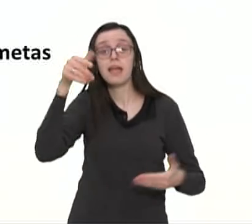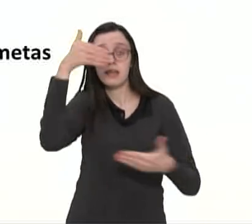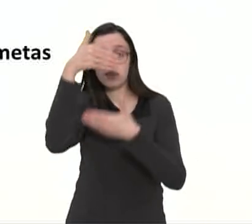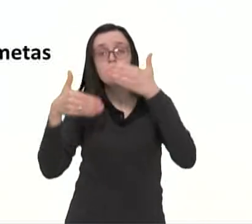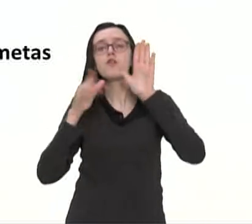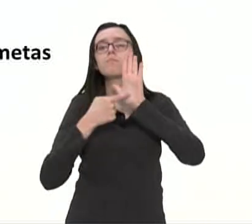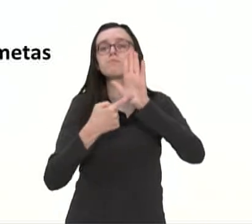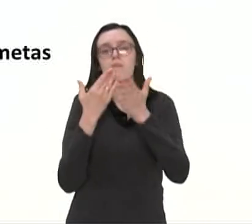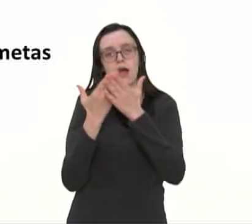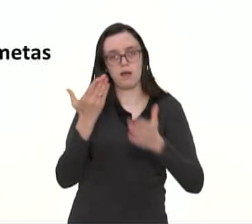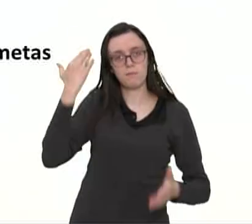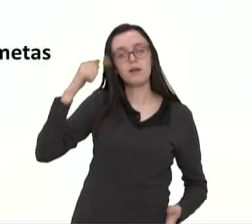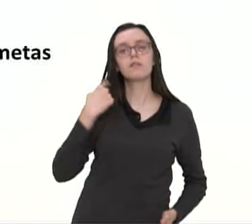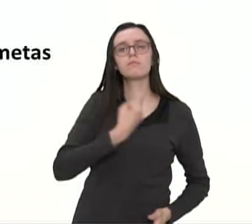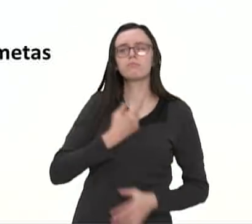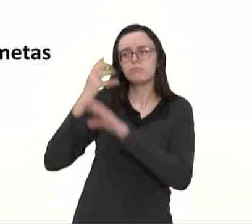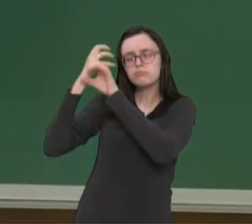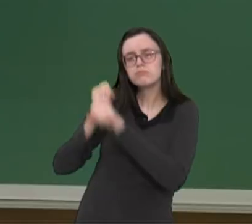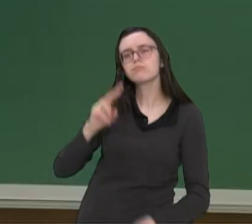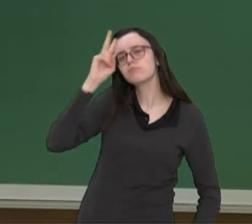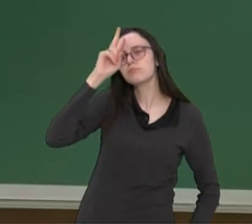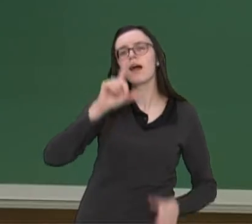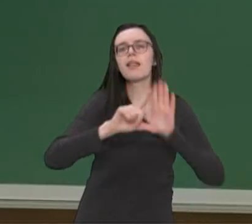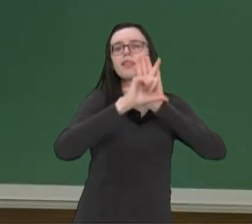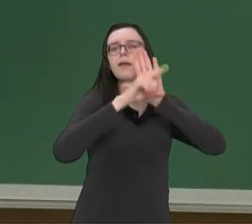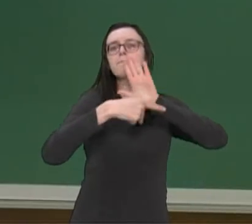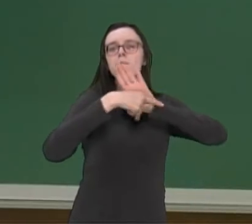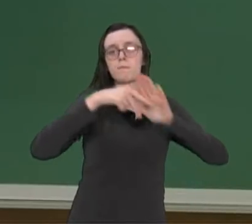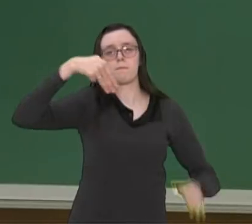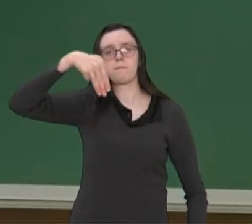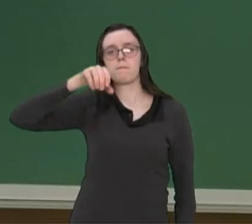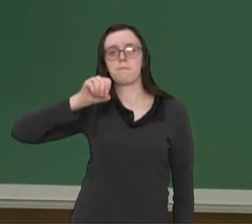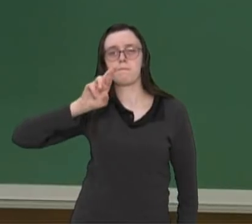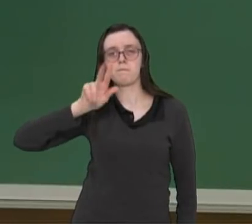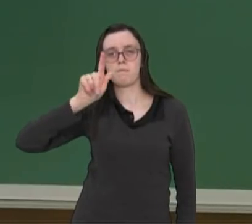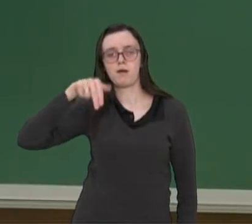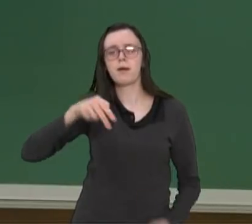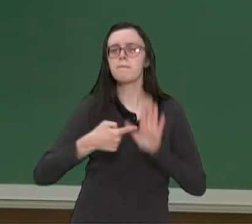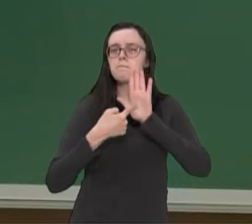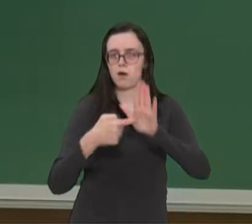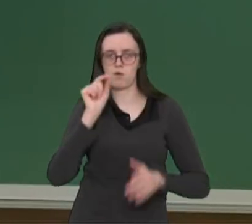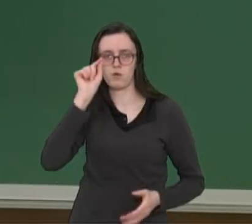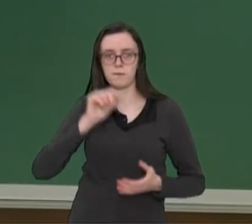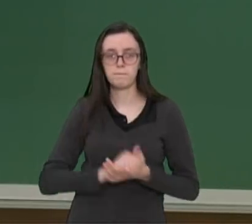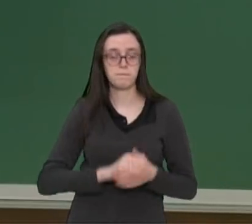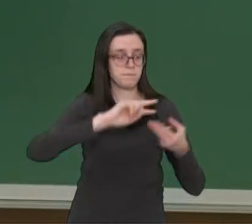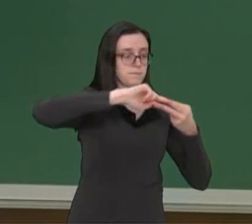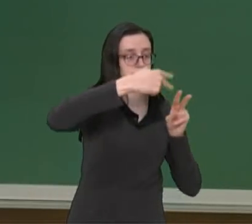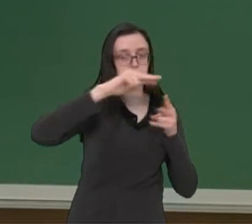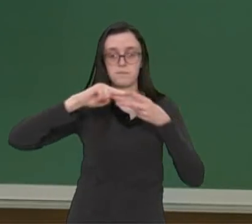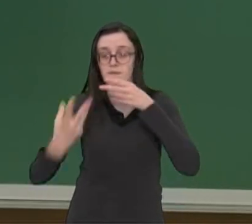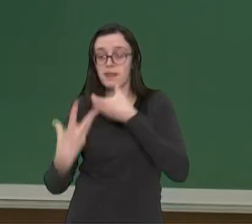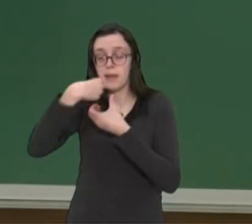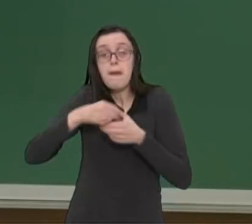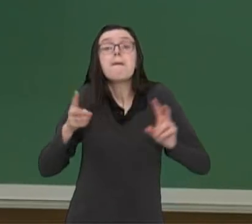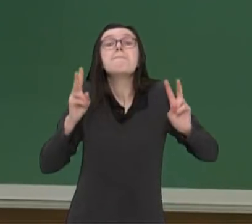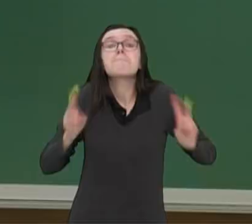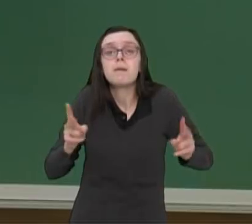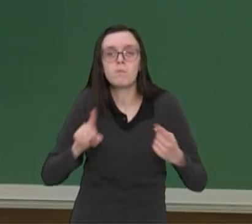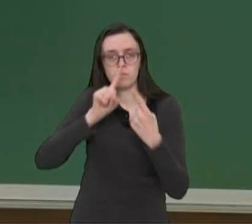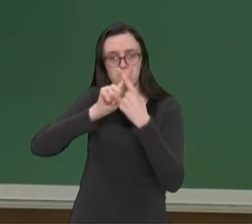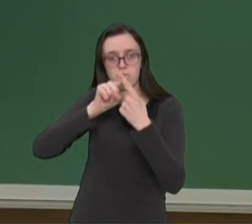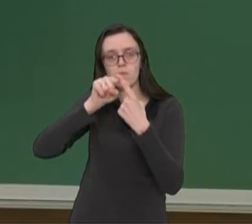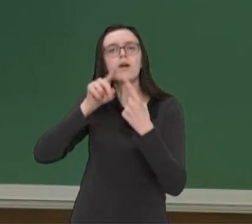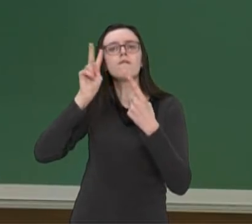passada. Vamos relembrar aqui a lei de Morgan, tá? Então, a lei de Morgan diz o seguinte: genes situados no mesmo cromossomo tendem a